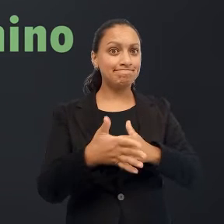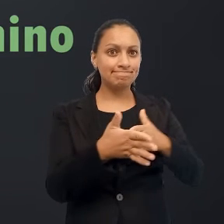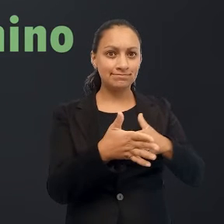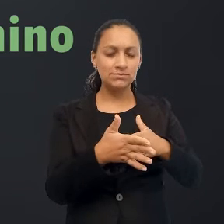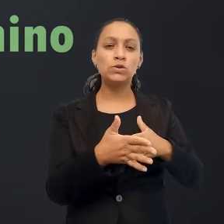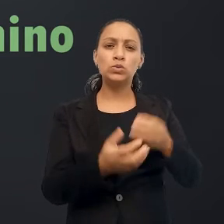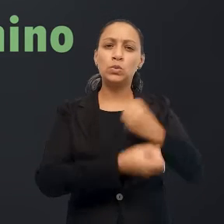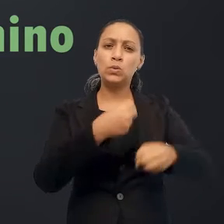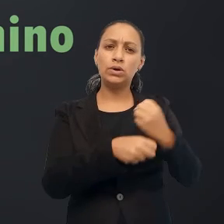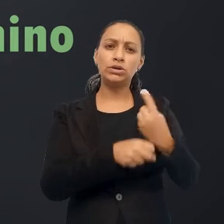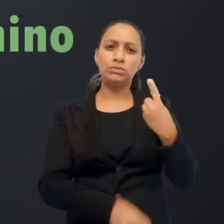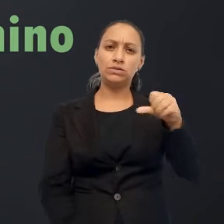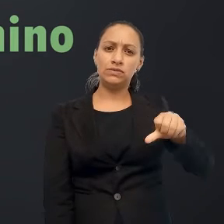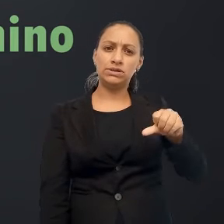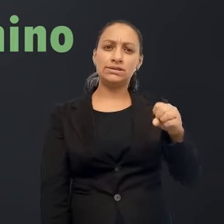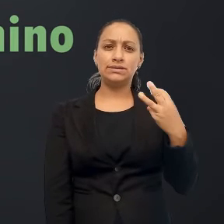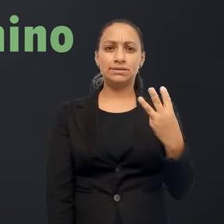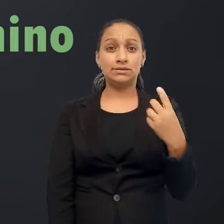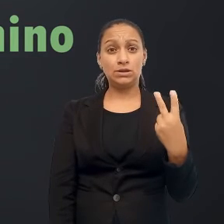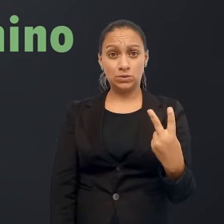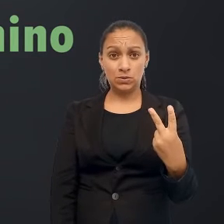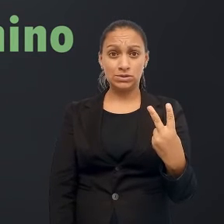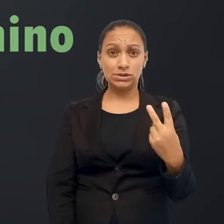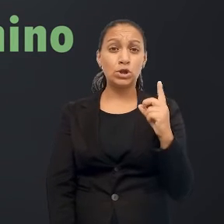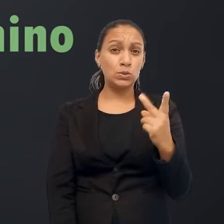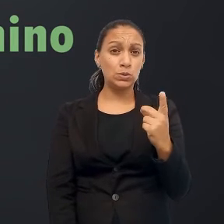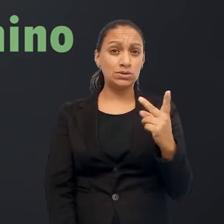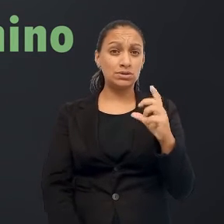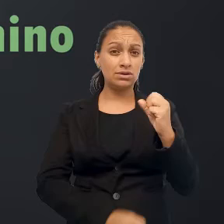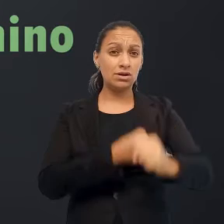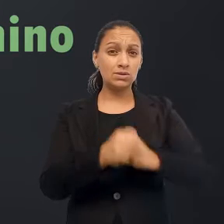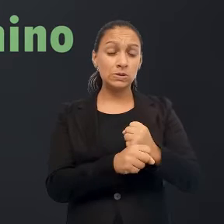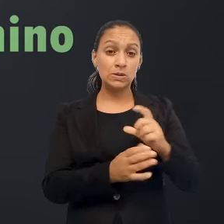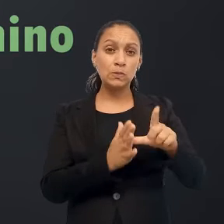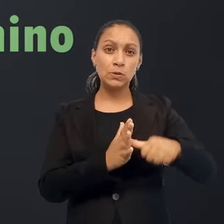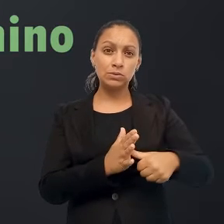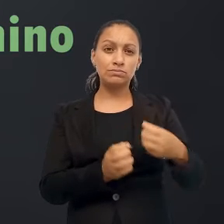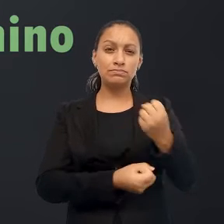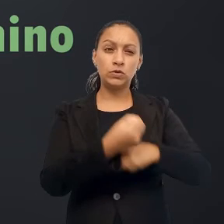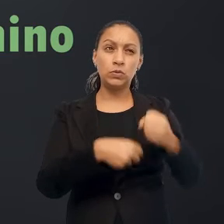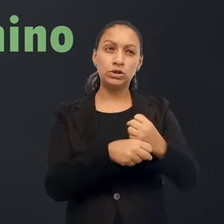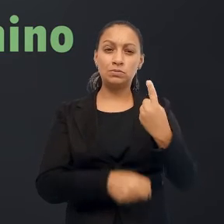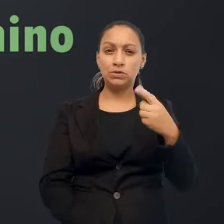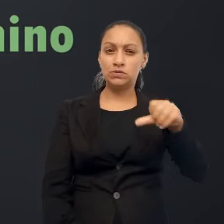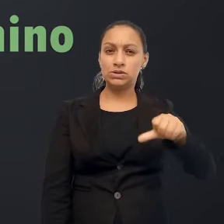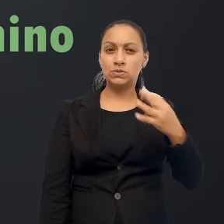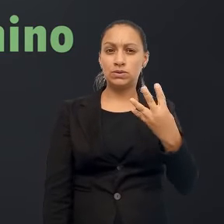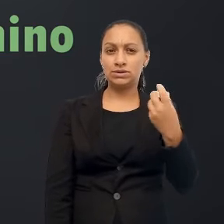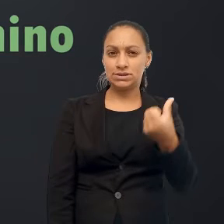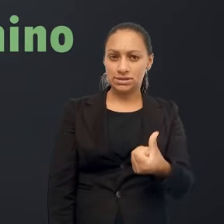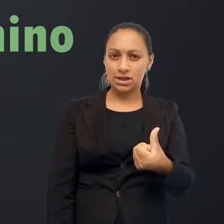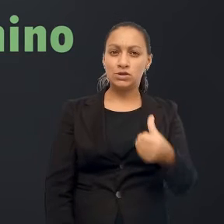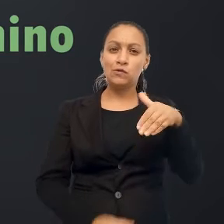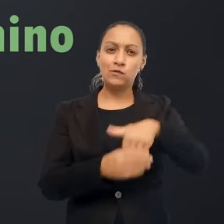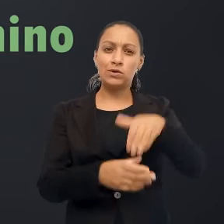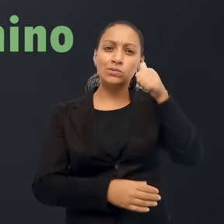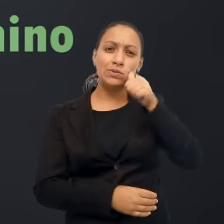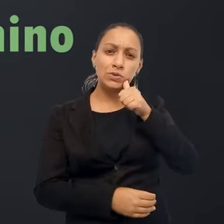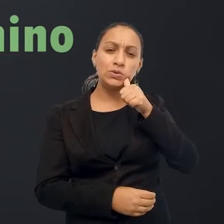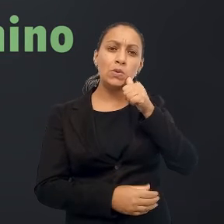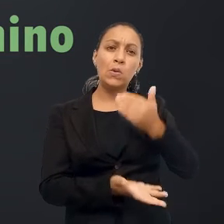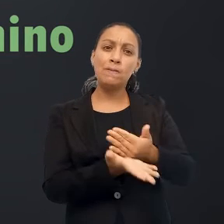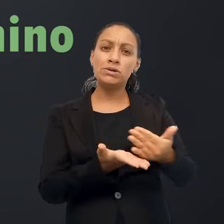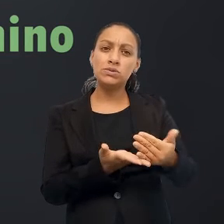restrita, em 1932. 12 anos depois, em 1946, o voto feminino passou a